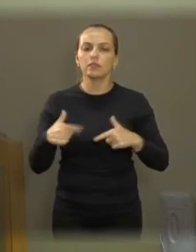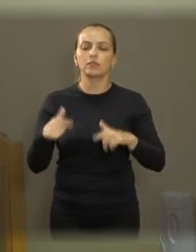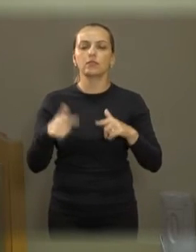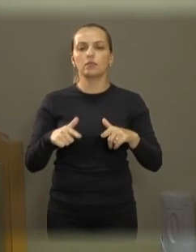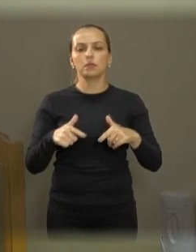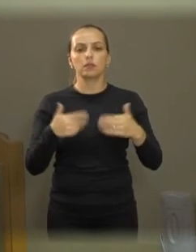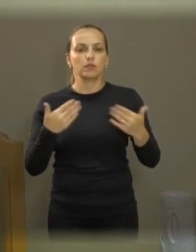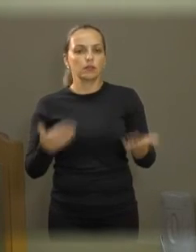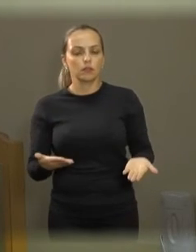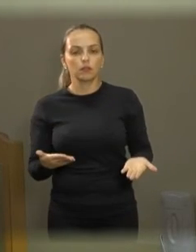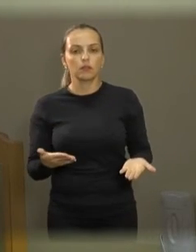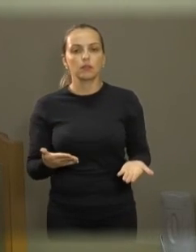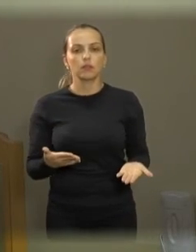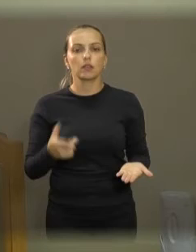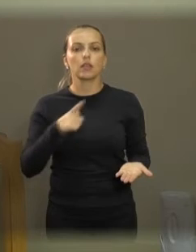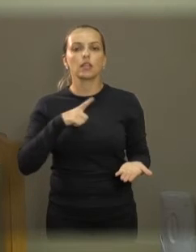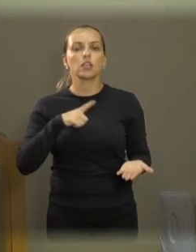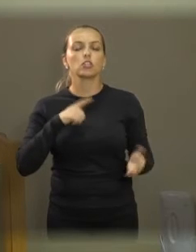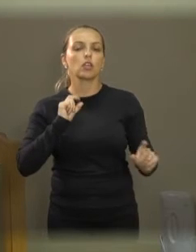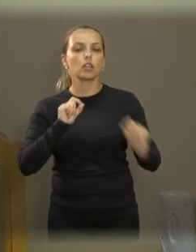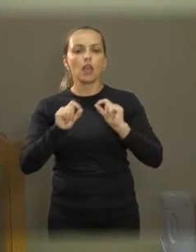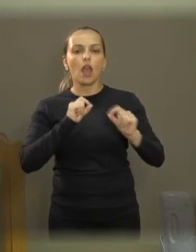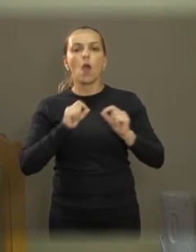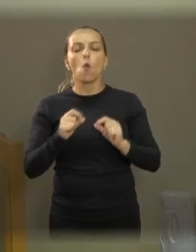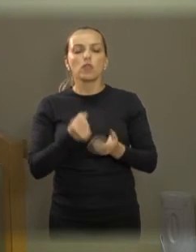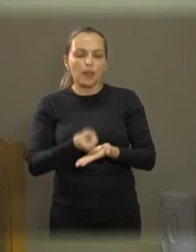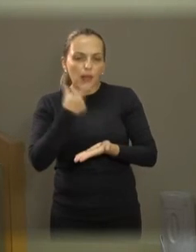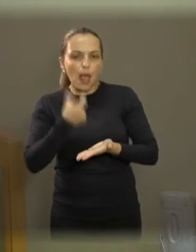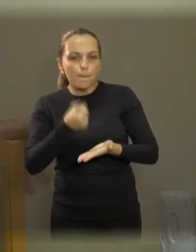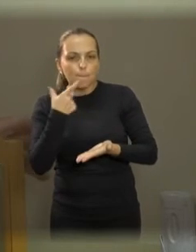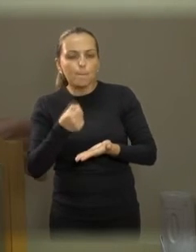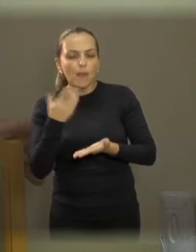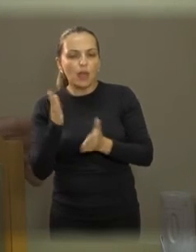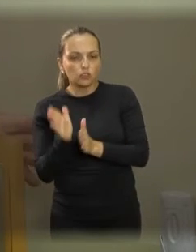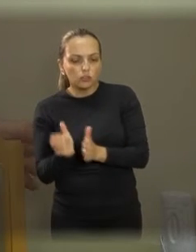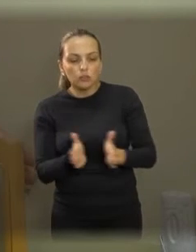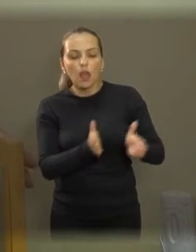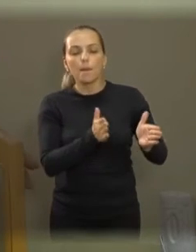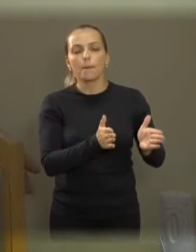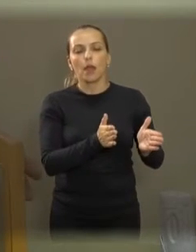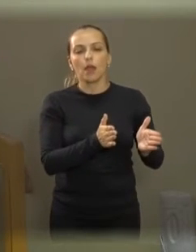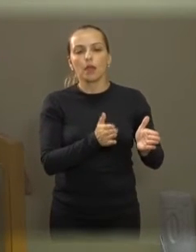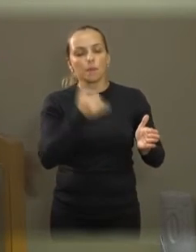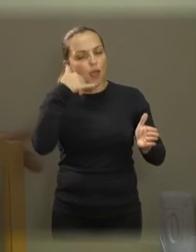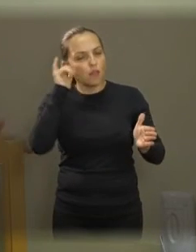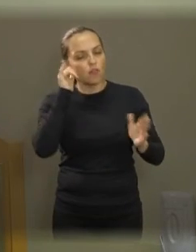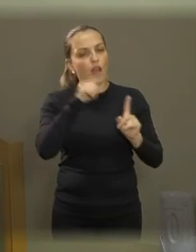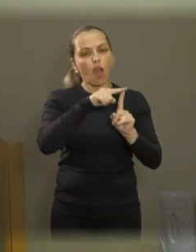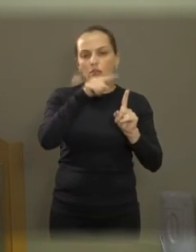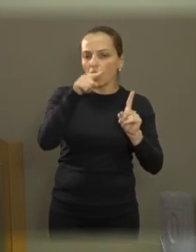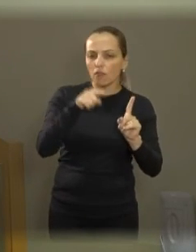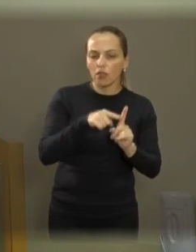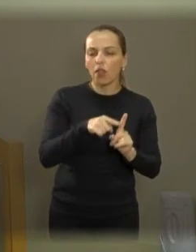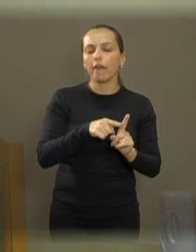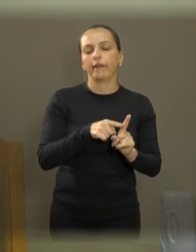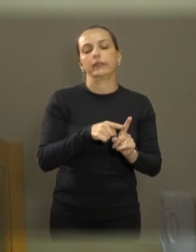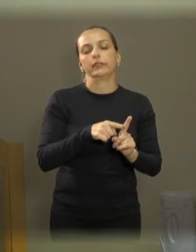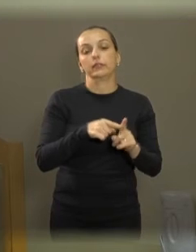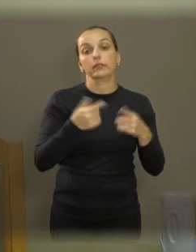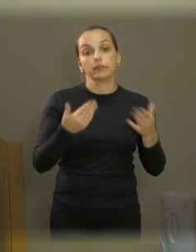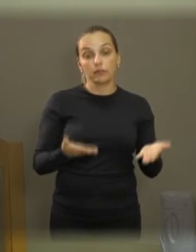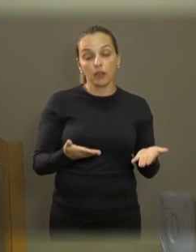parte de anticoncepcional, que era totalmente em separado, porque a contaminação ambiental, etc. e